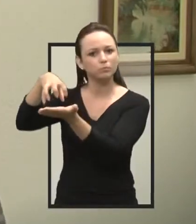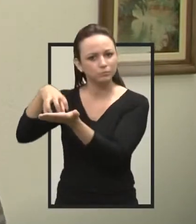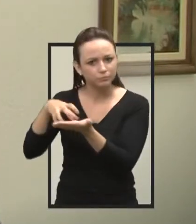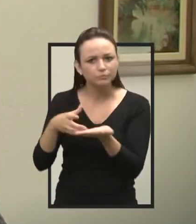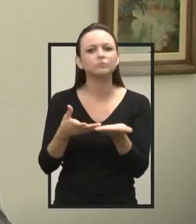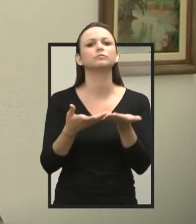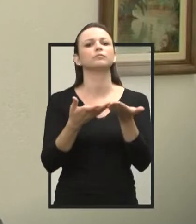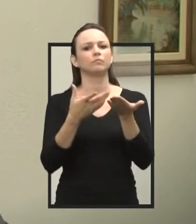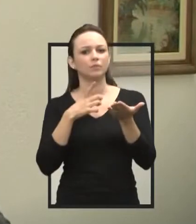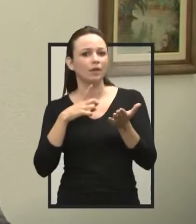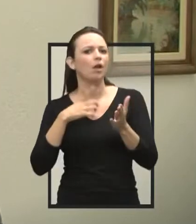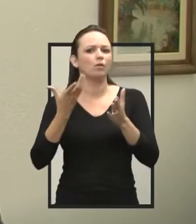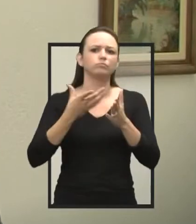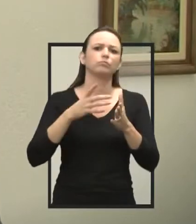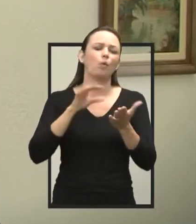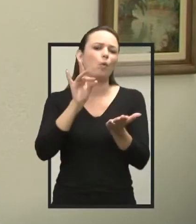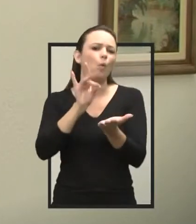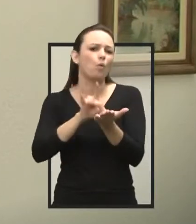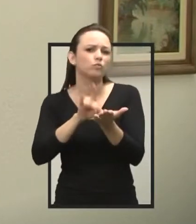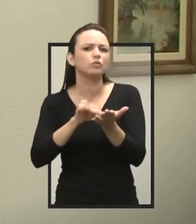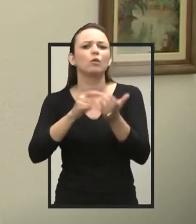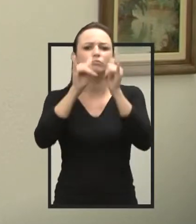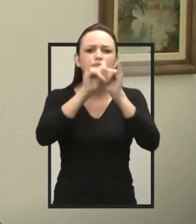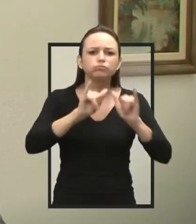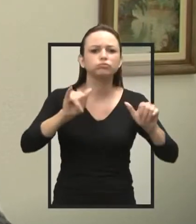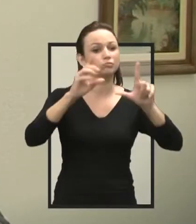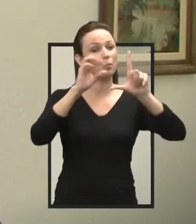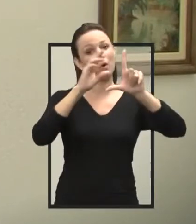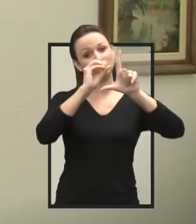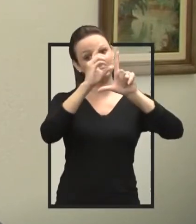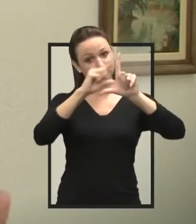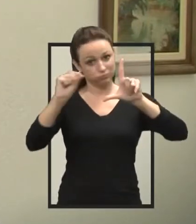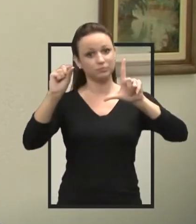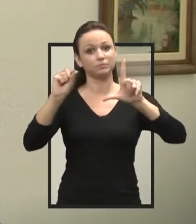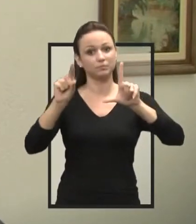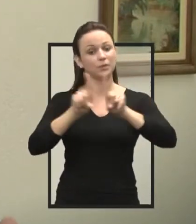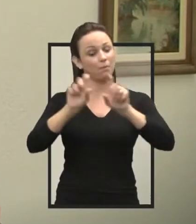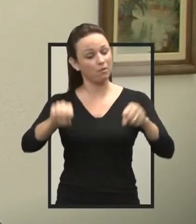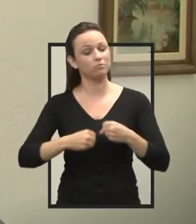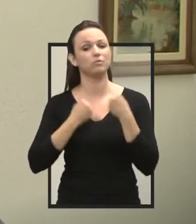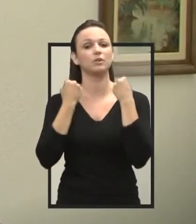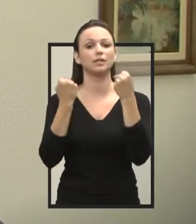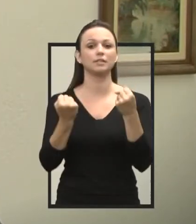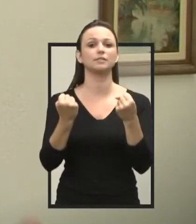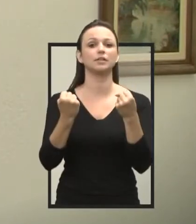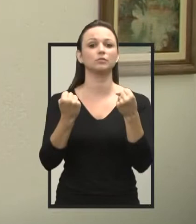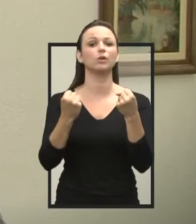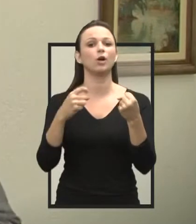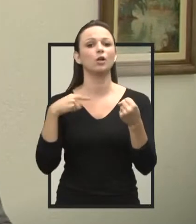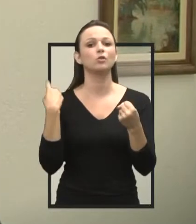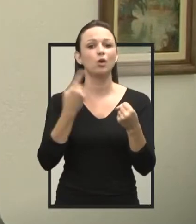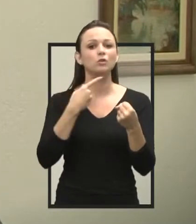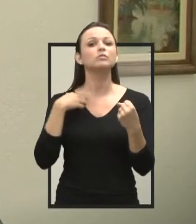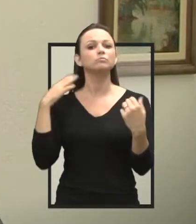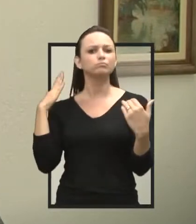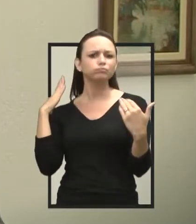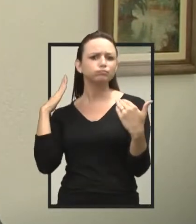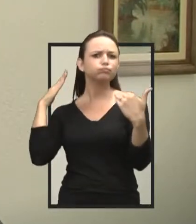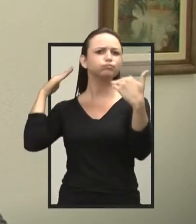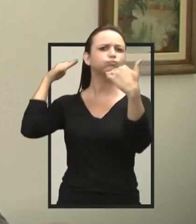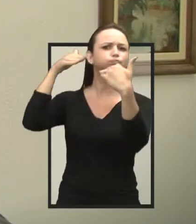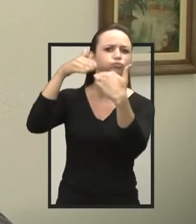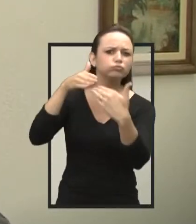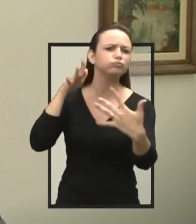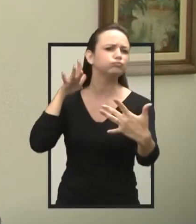canais oficiais, que são a partir da TV Câmara, e fortalecendo também a nossa via direta de contato com